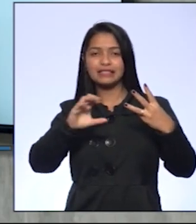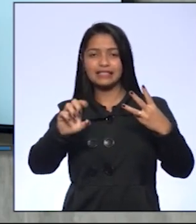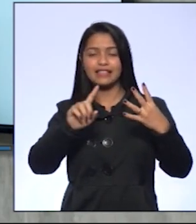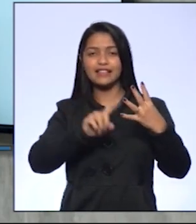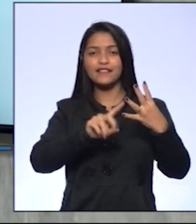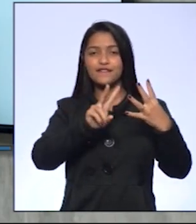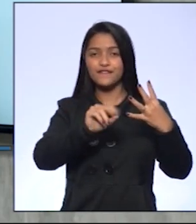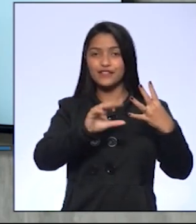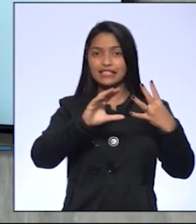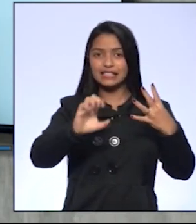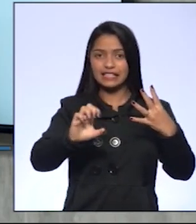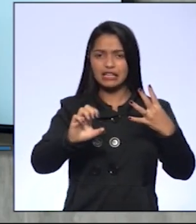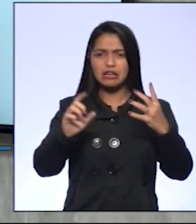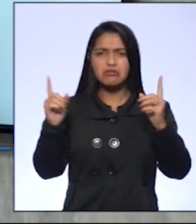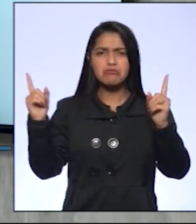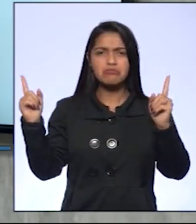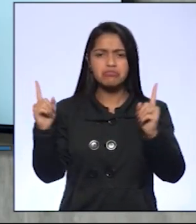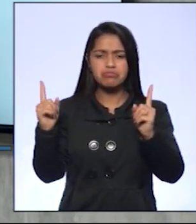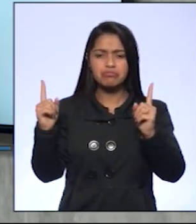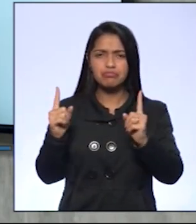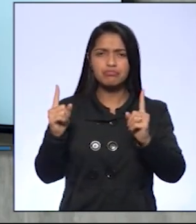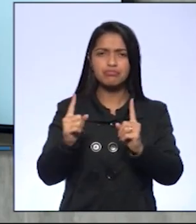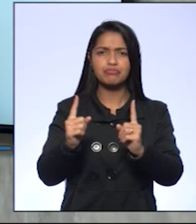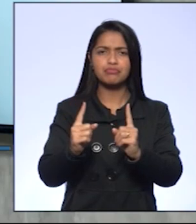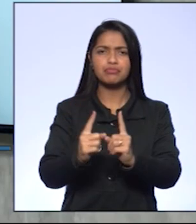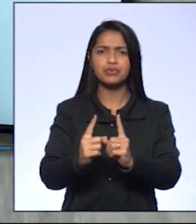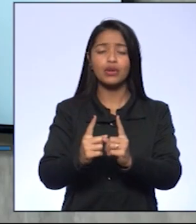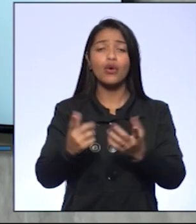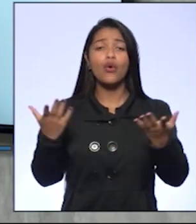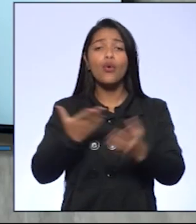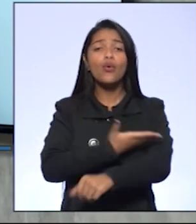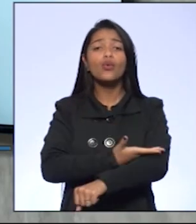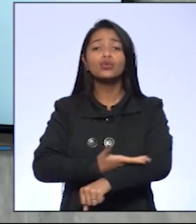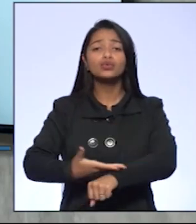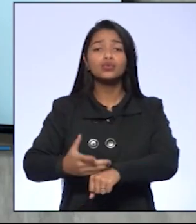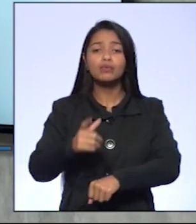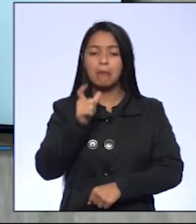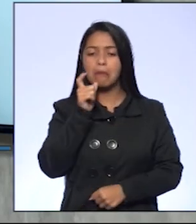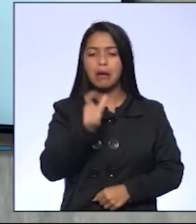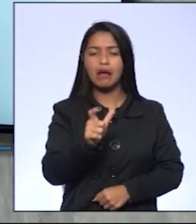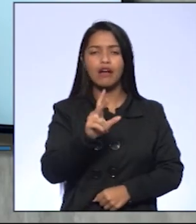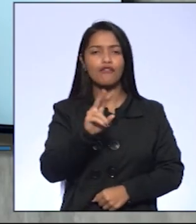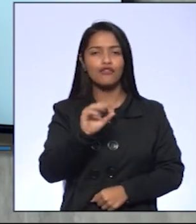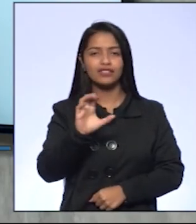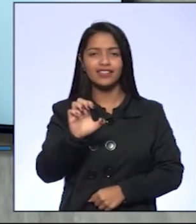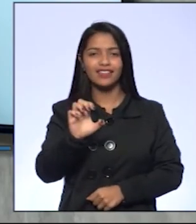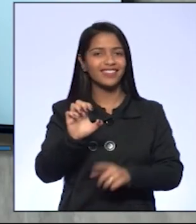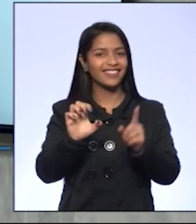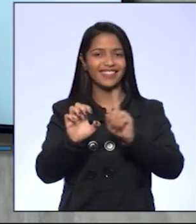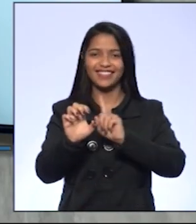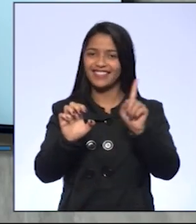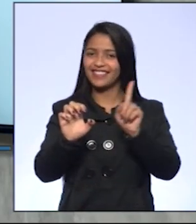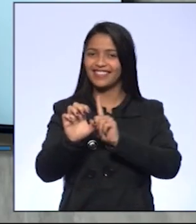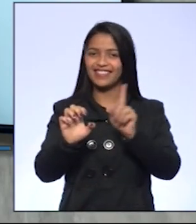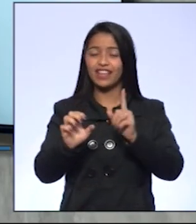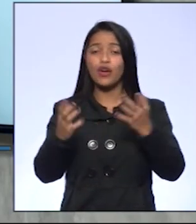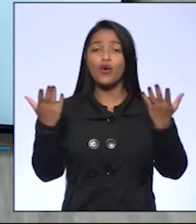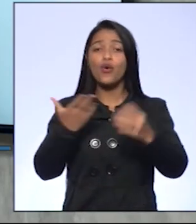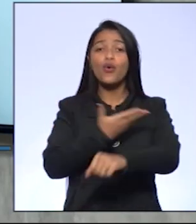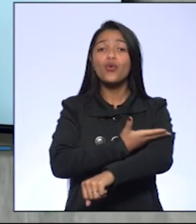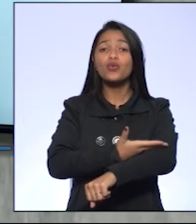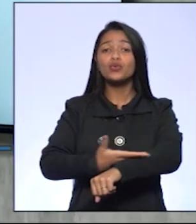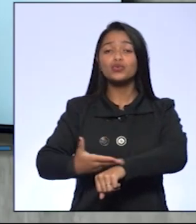vez mais se reduzindo? Hoje a gente fala você. É mentira isso que eu acabei de falar. Ninguém fala você. Hoje nós